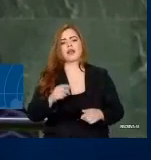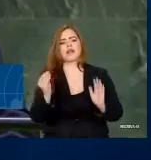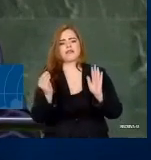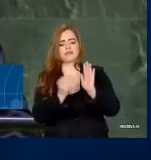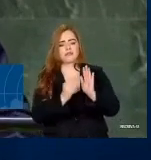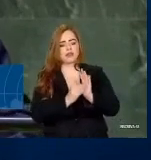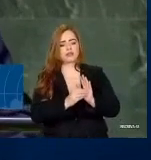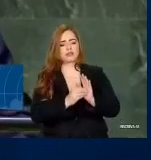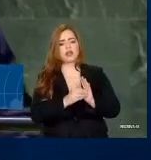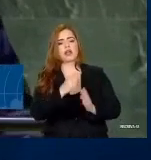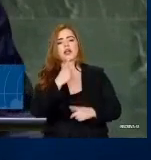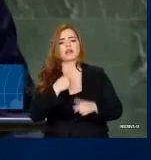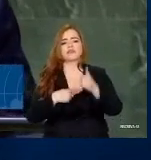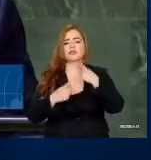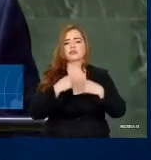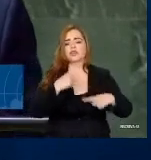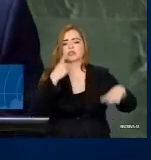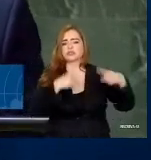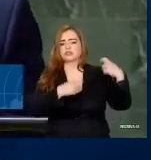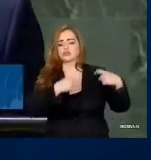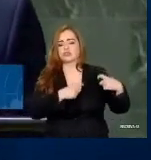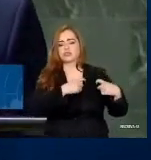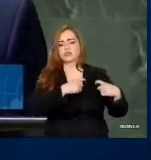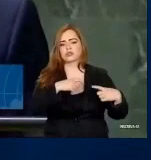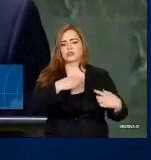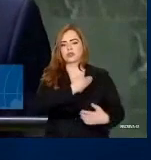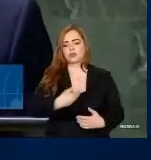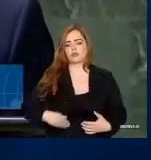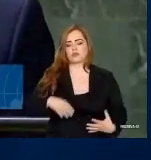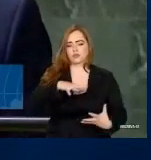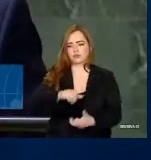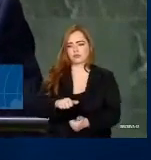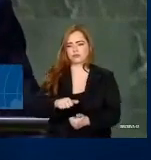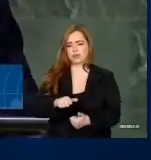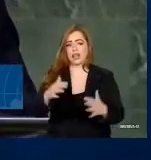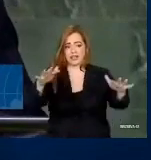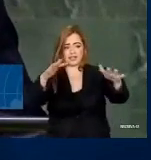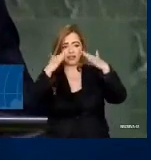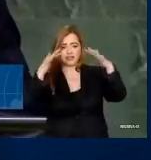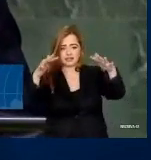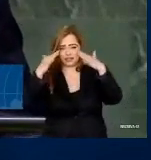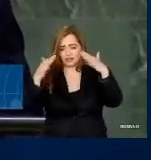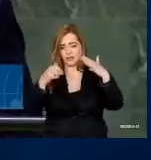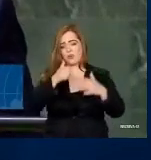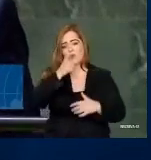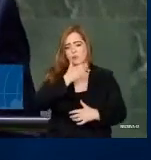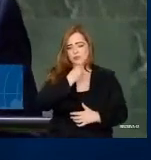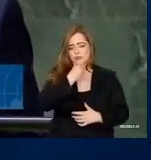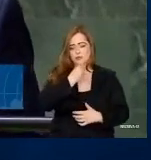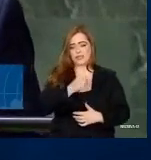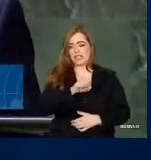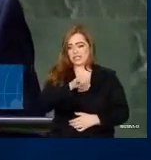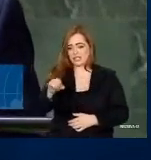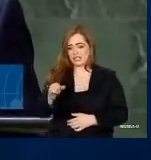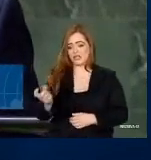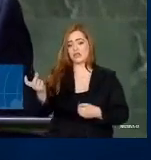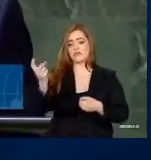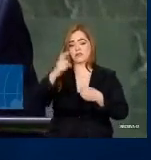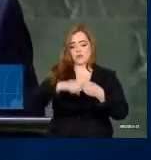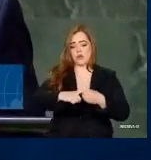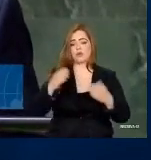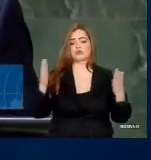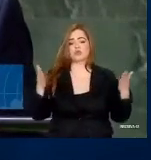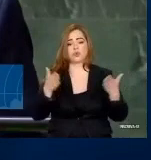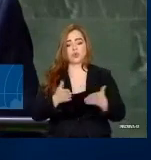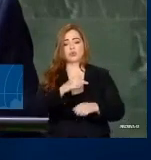espanhol? É muita incompetência, né? Você vê um jogador de futebol aí, sai daqui, vai jogar bola lá na